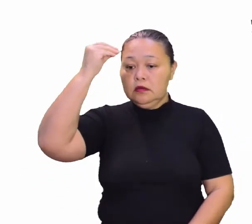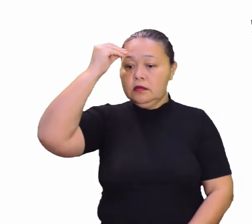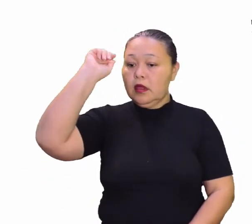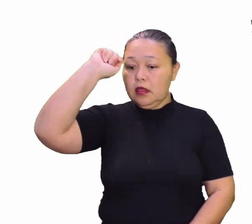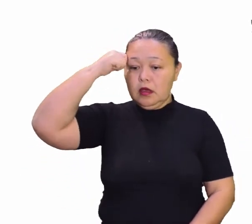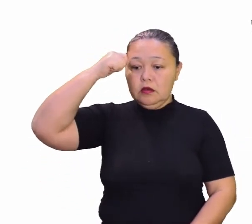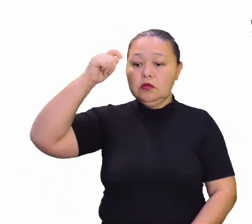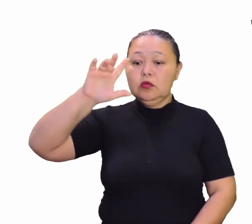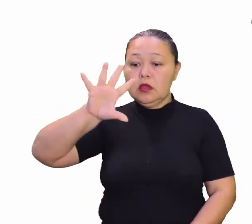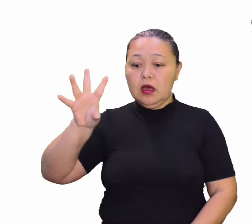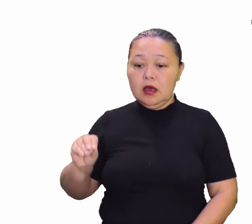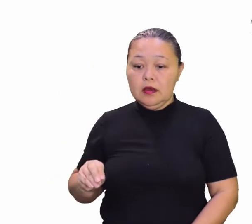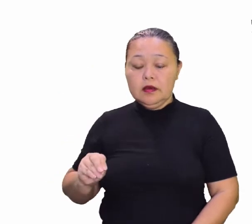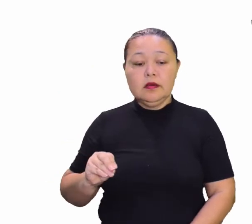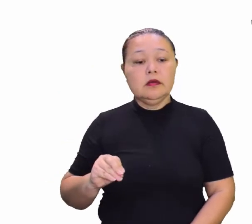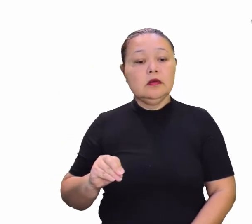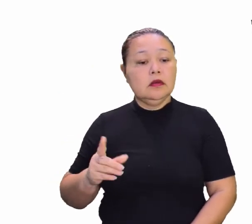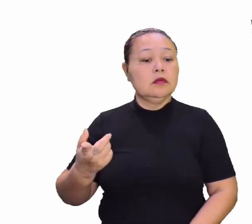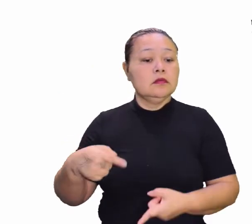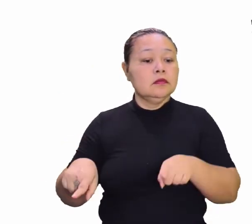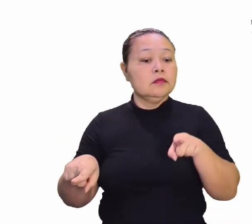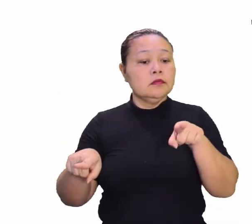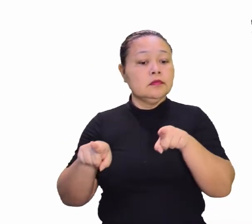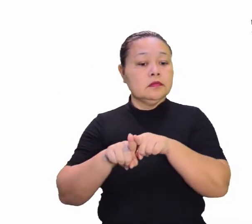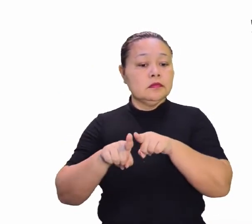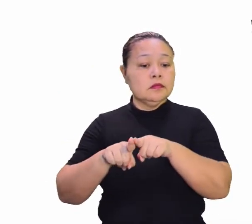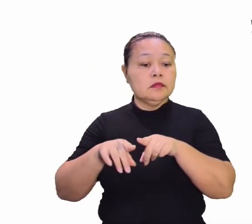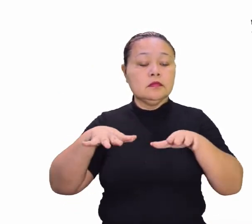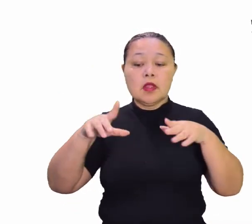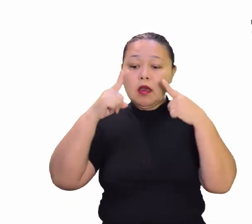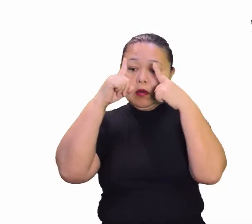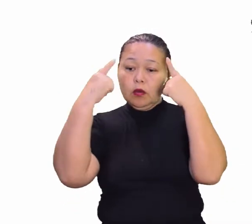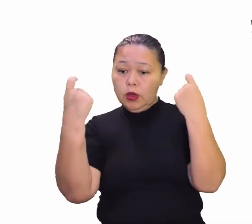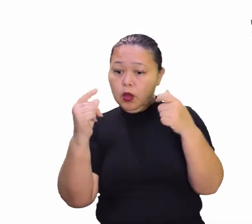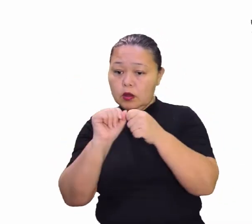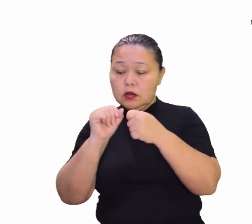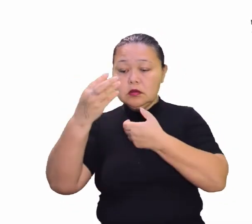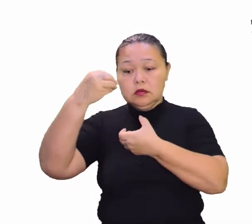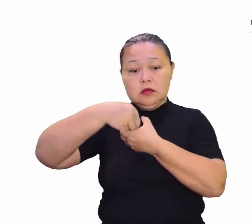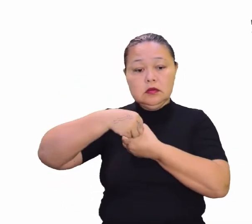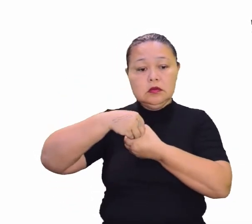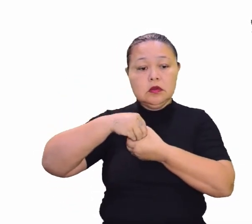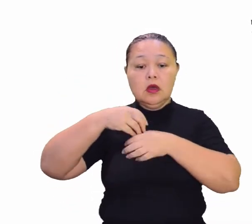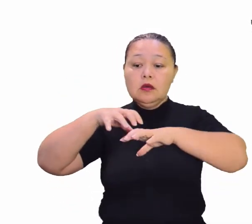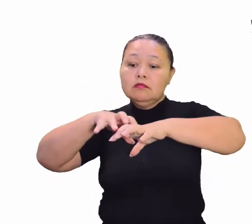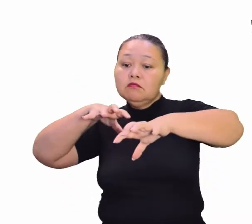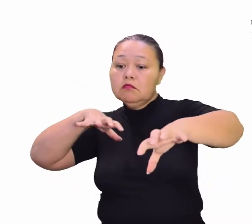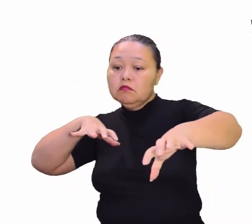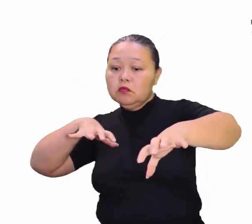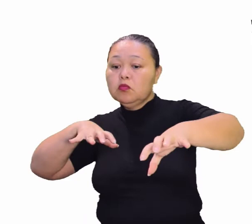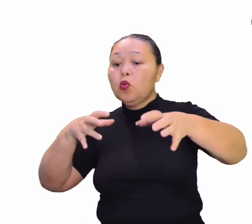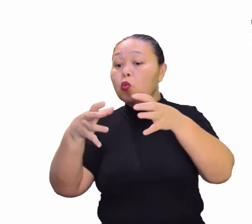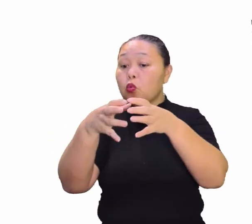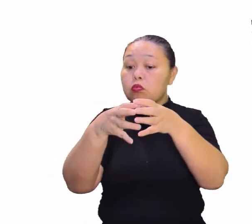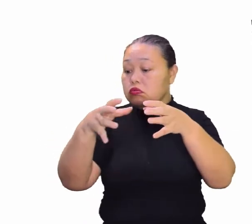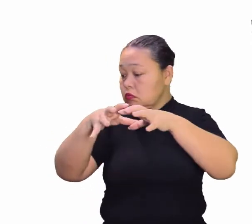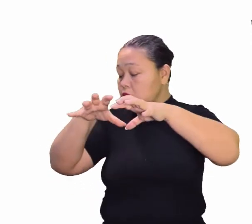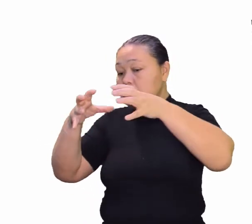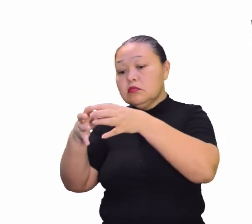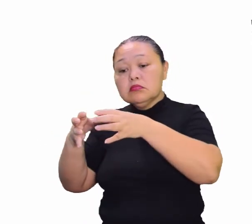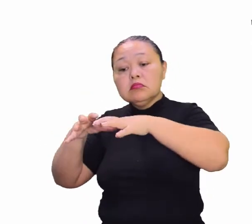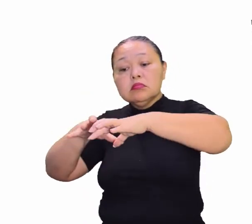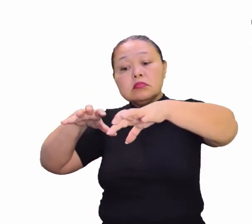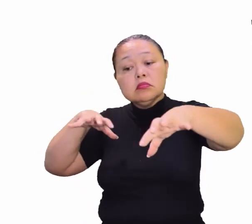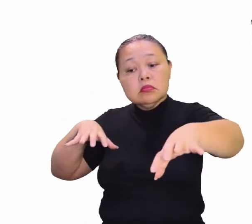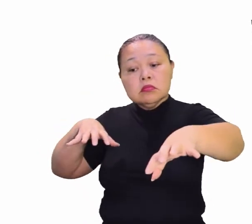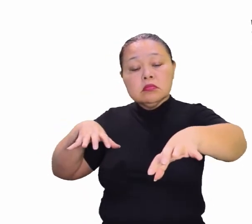altos índices de violência interna, movimentos separatistas. Professor, e esse